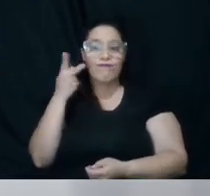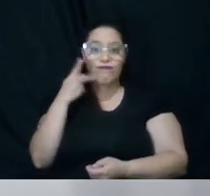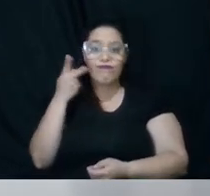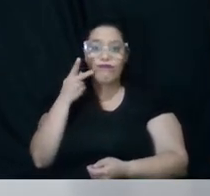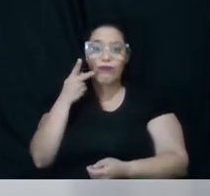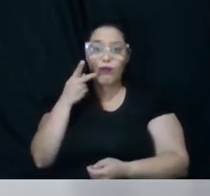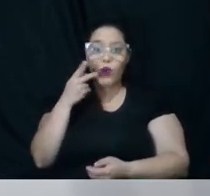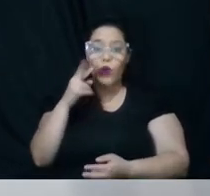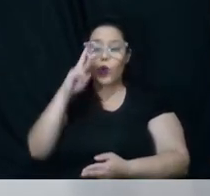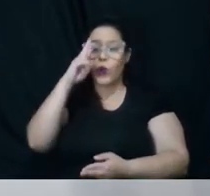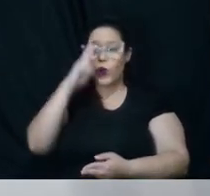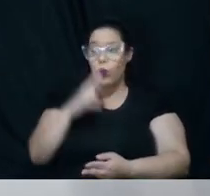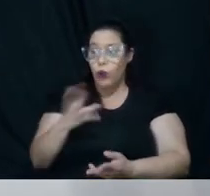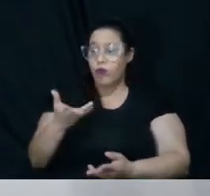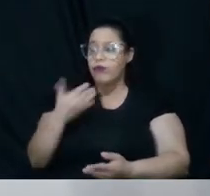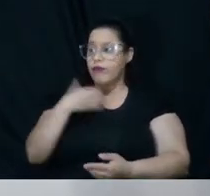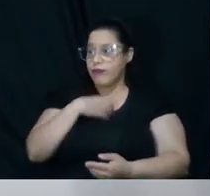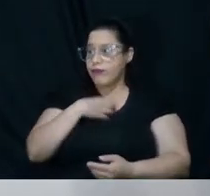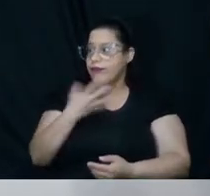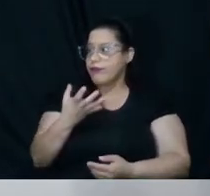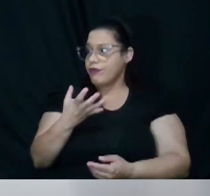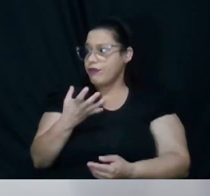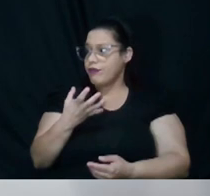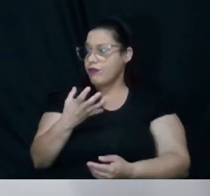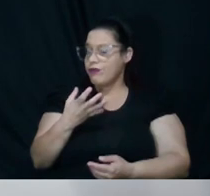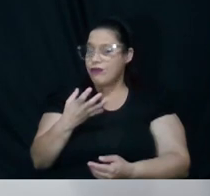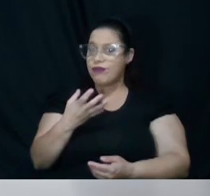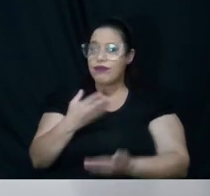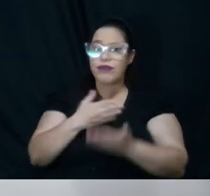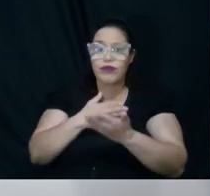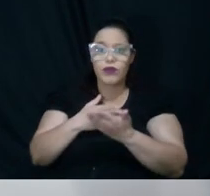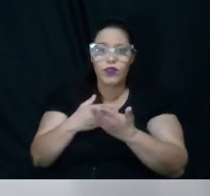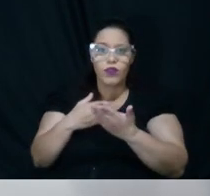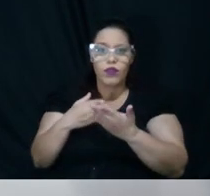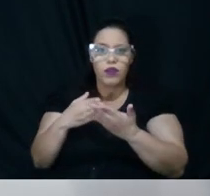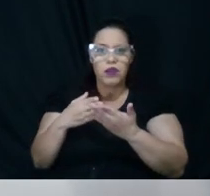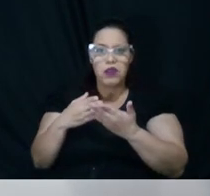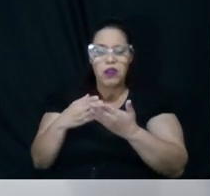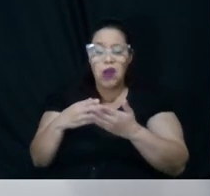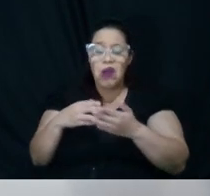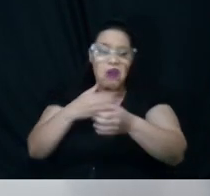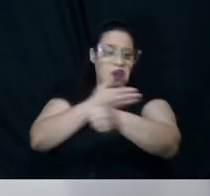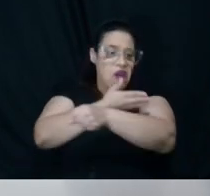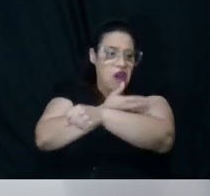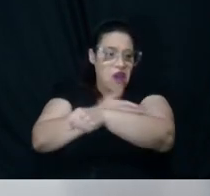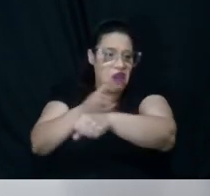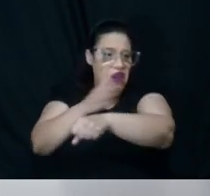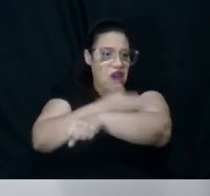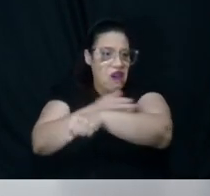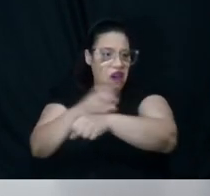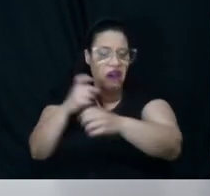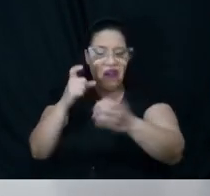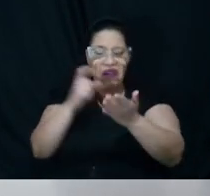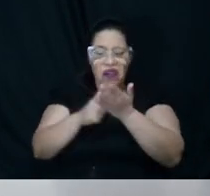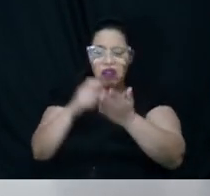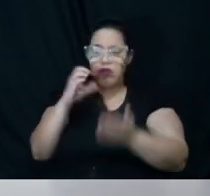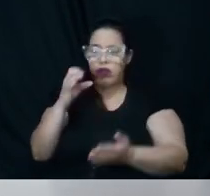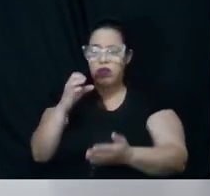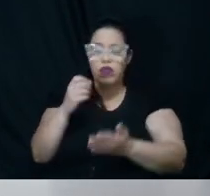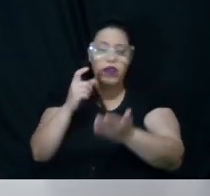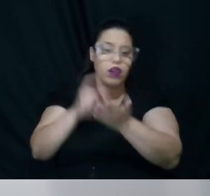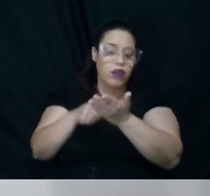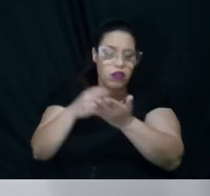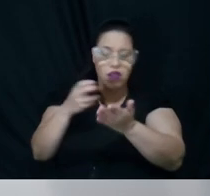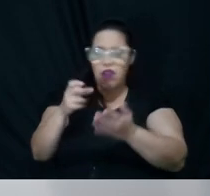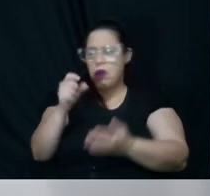mim, porque muitas vezes a gente acaba no costume, pega o cartão de crédito e passa e é parcelado e a parcela é pequena e